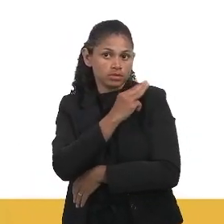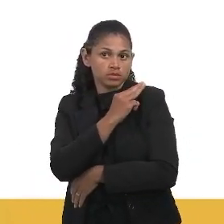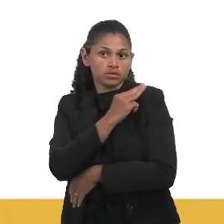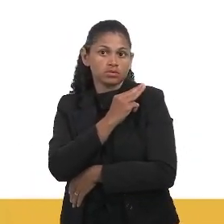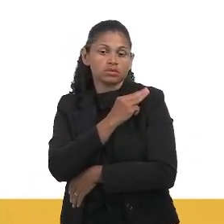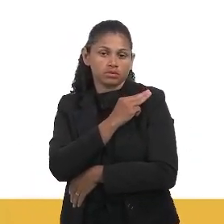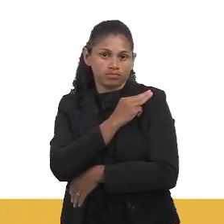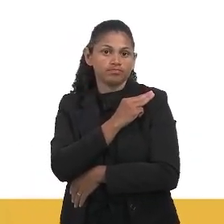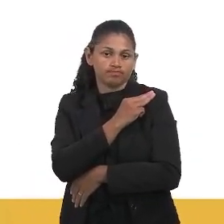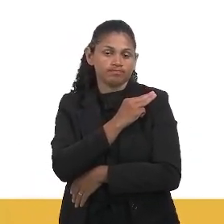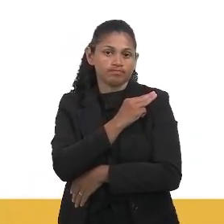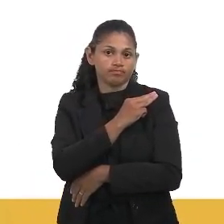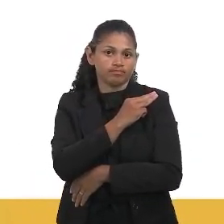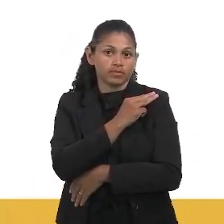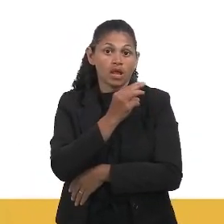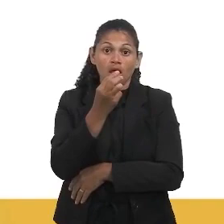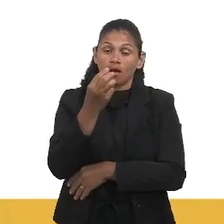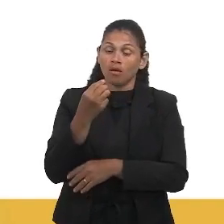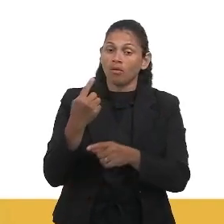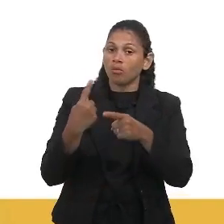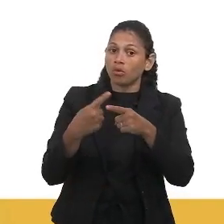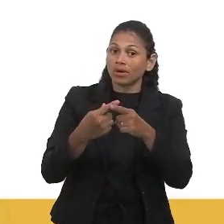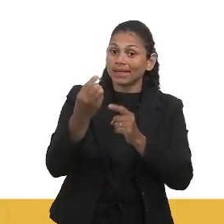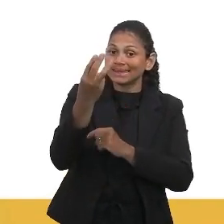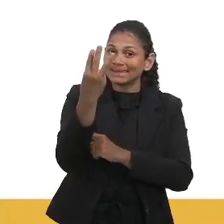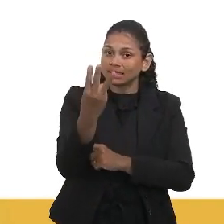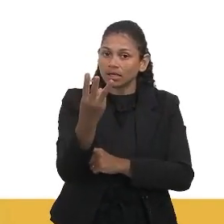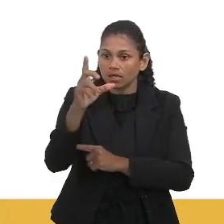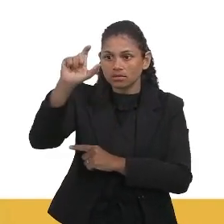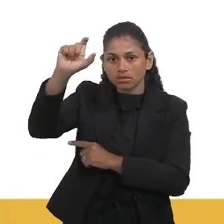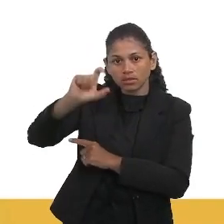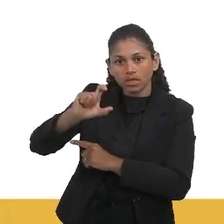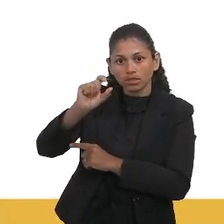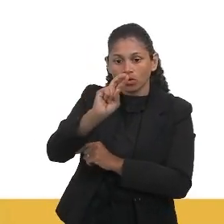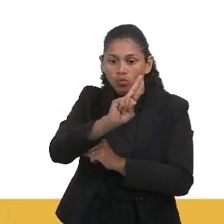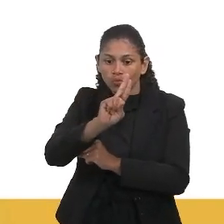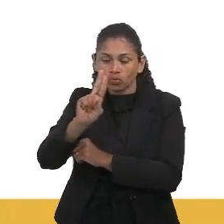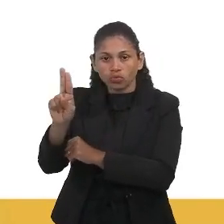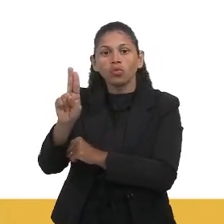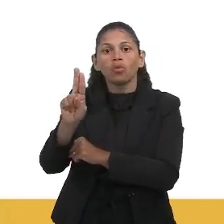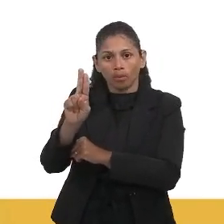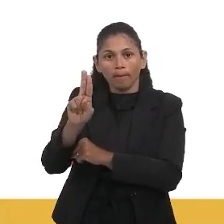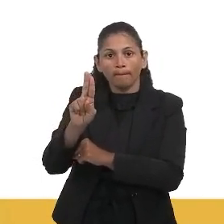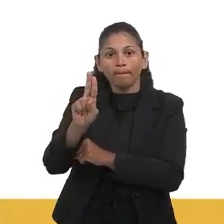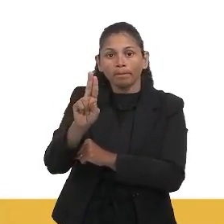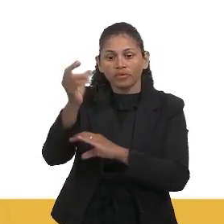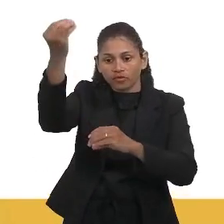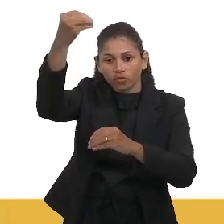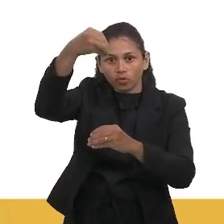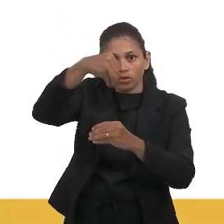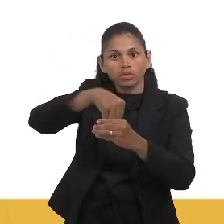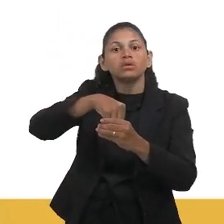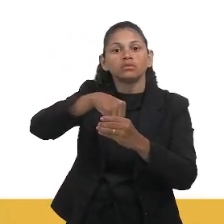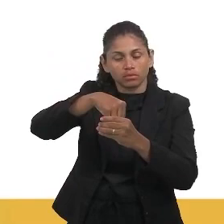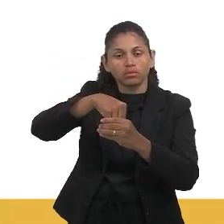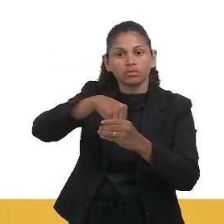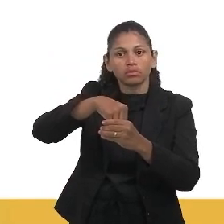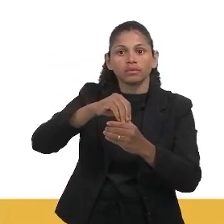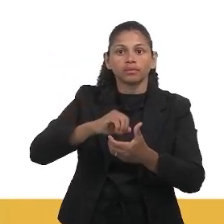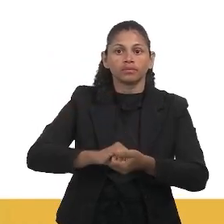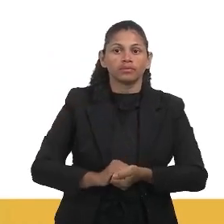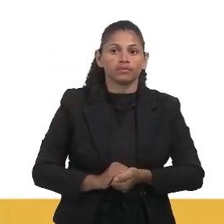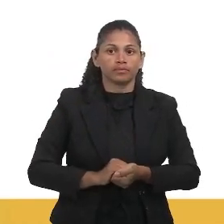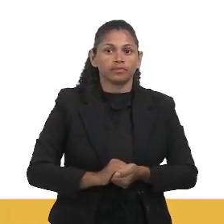tá vendo ó como são três cartões por terceiro você tem TRS vezes 100 que é o quantitativo geral de estudantes